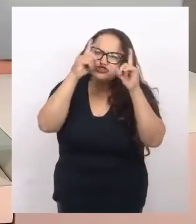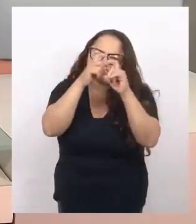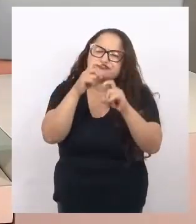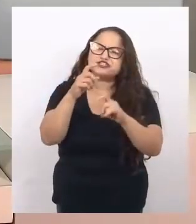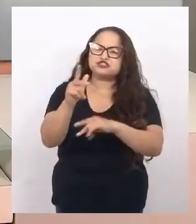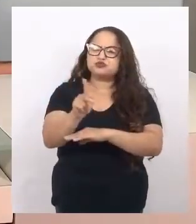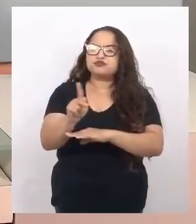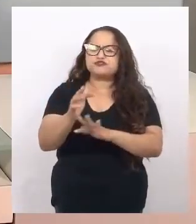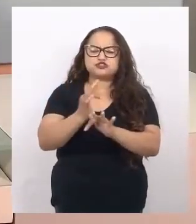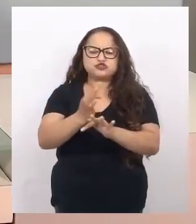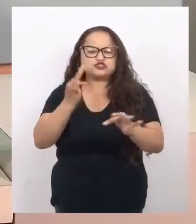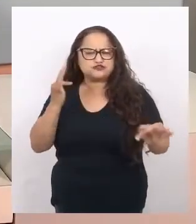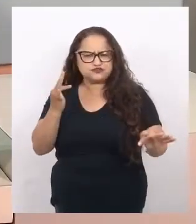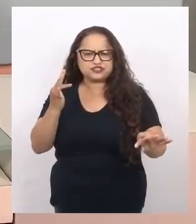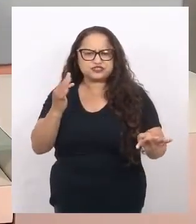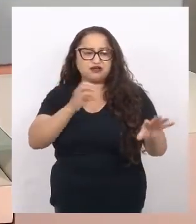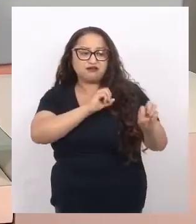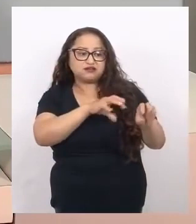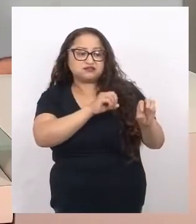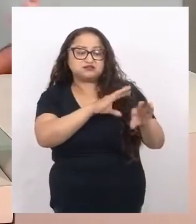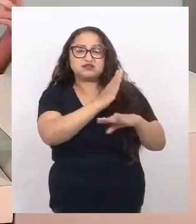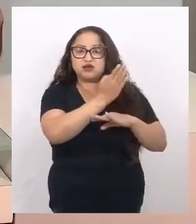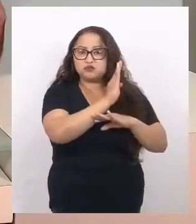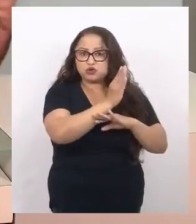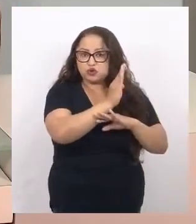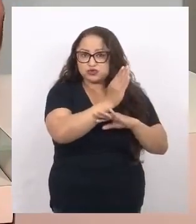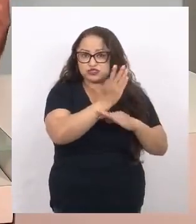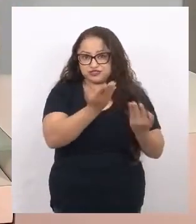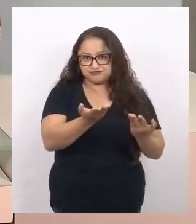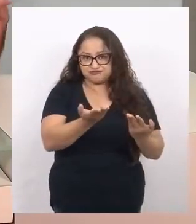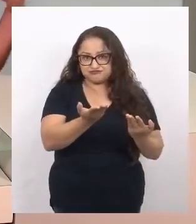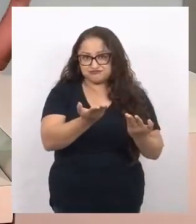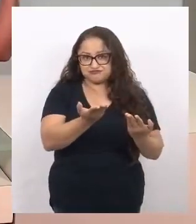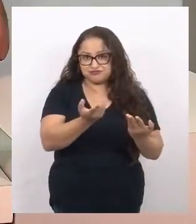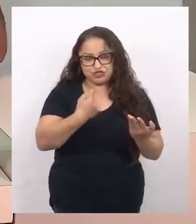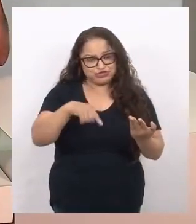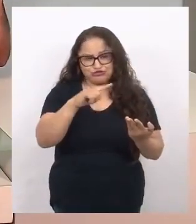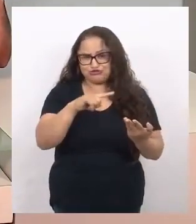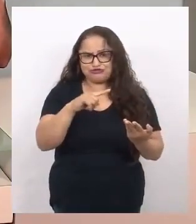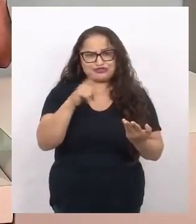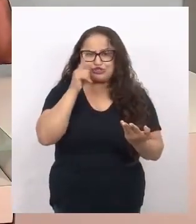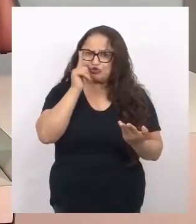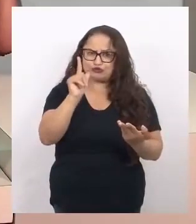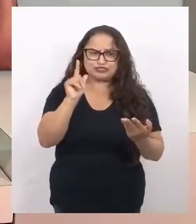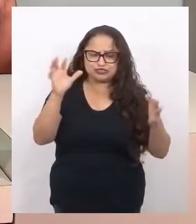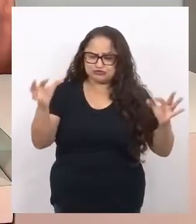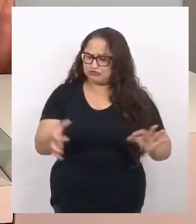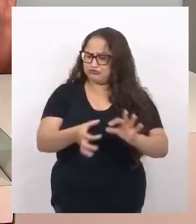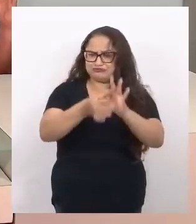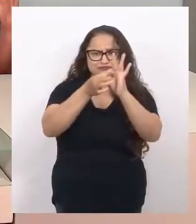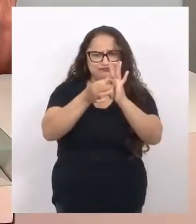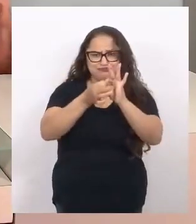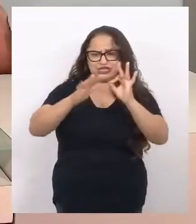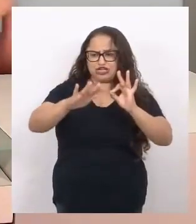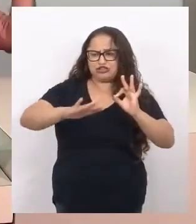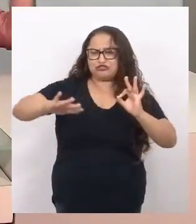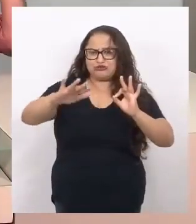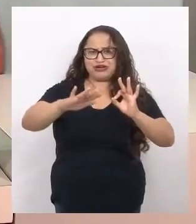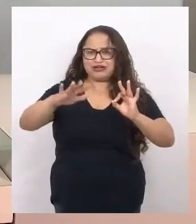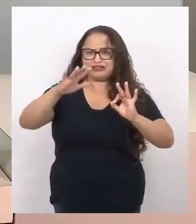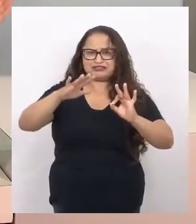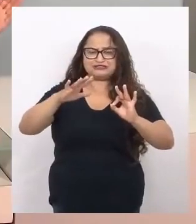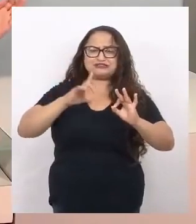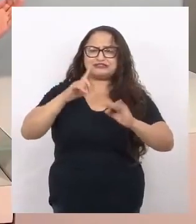todas as aulas de biologia, por exemplo, né? Não dá para juntar física e biologia numa área de conhecimento de ciências da